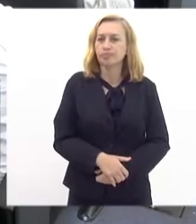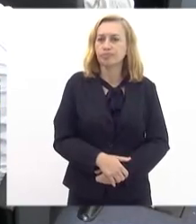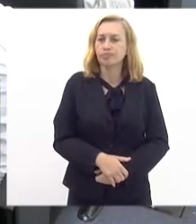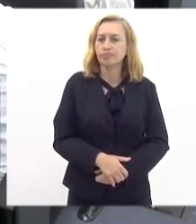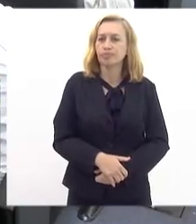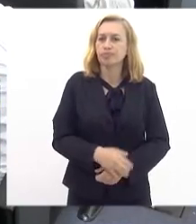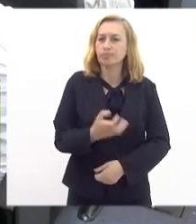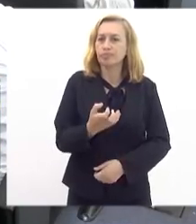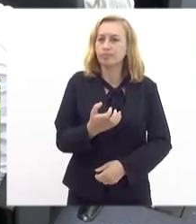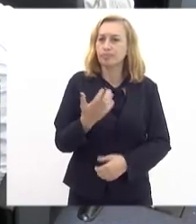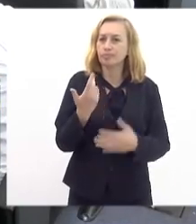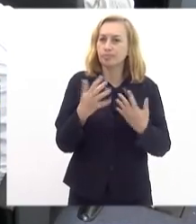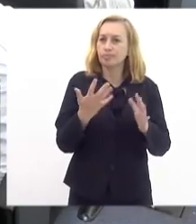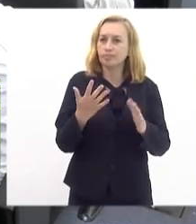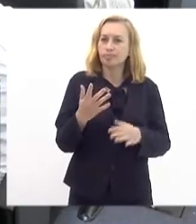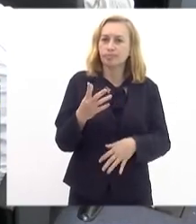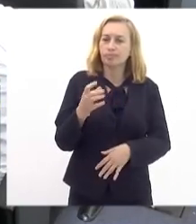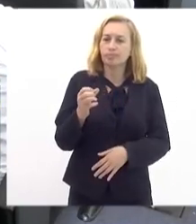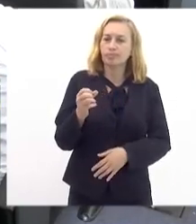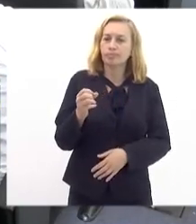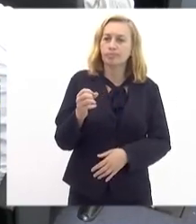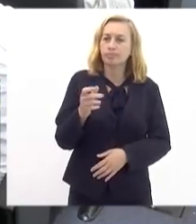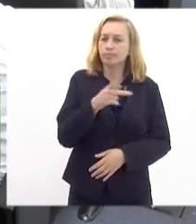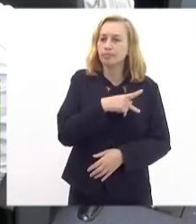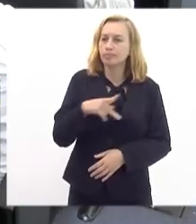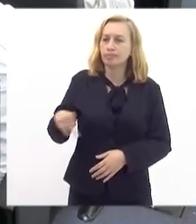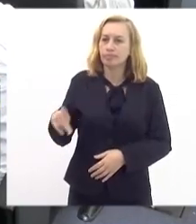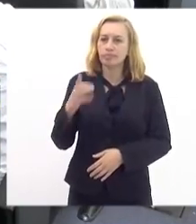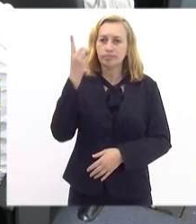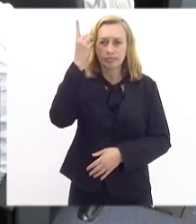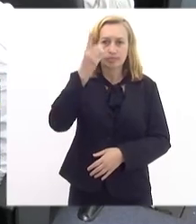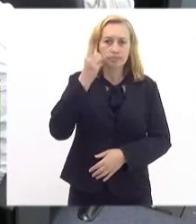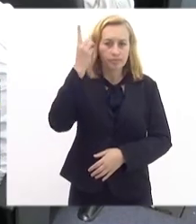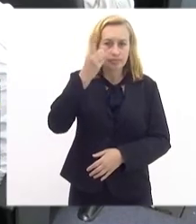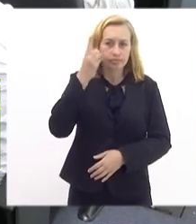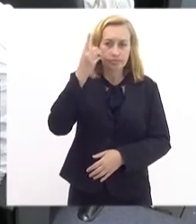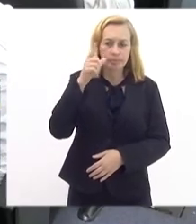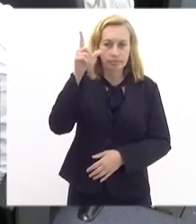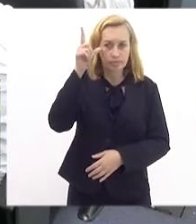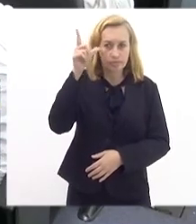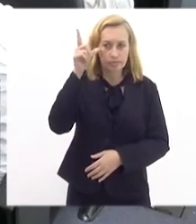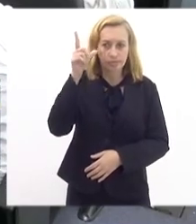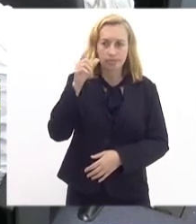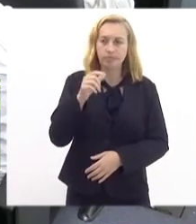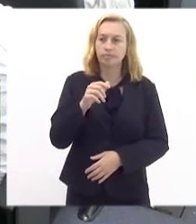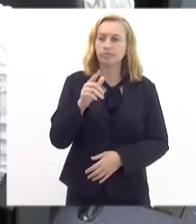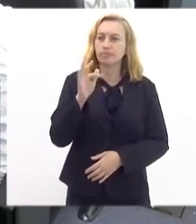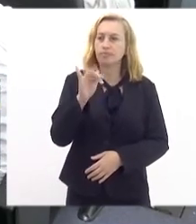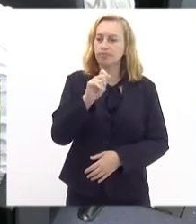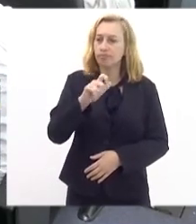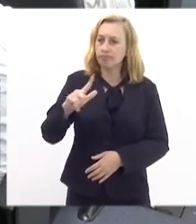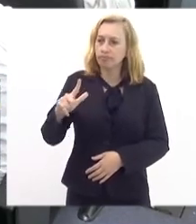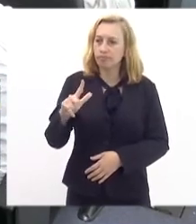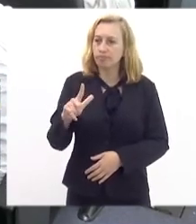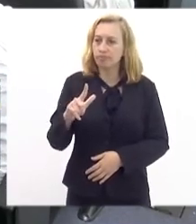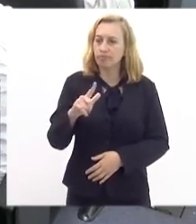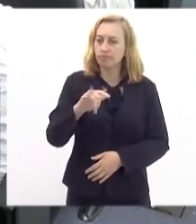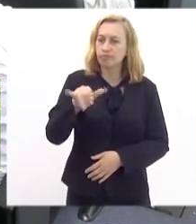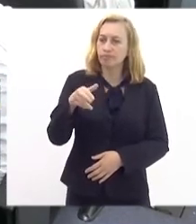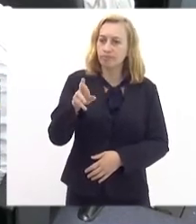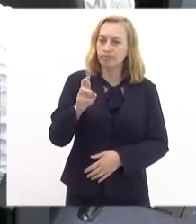eu quero o sal da presidente Deputado a Lucinha o fio Jaime no Ministério Público